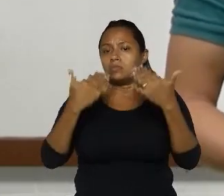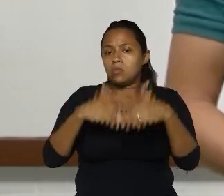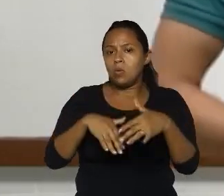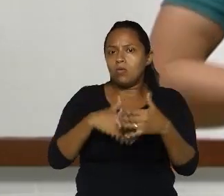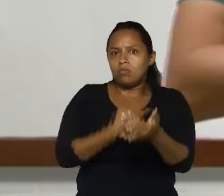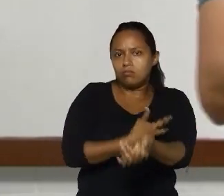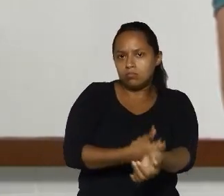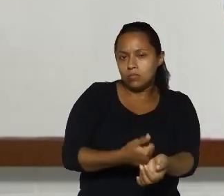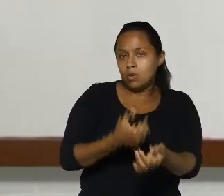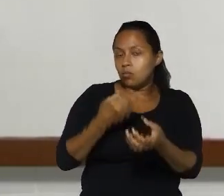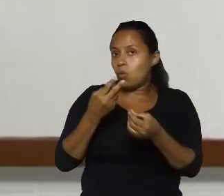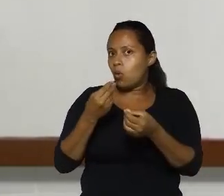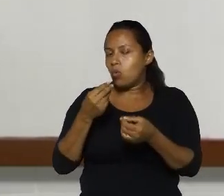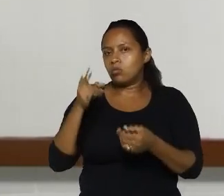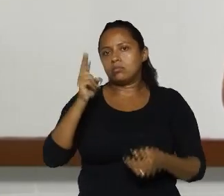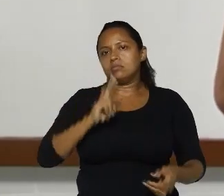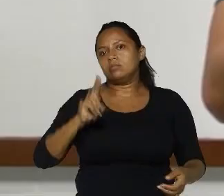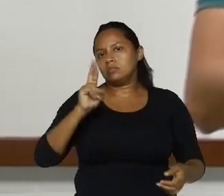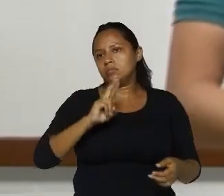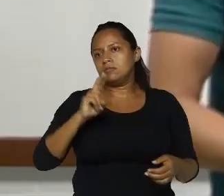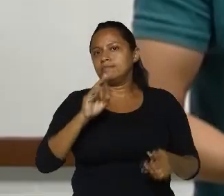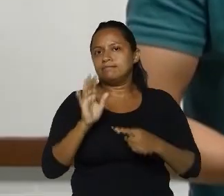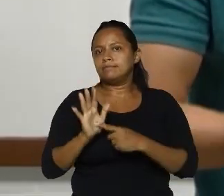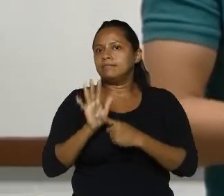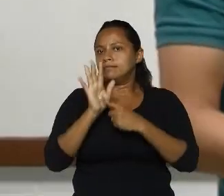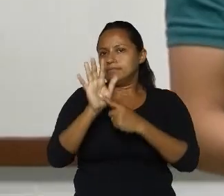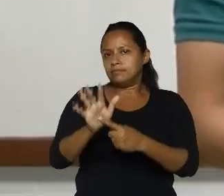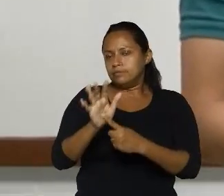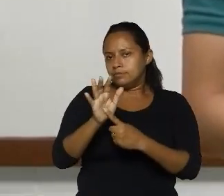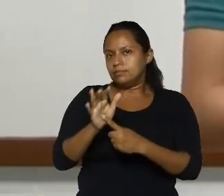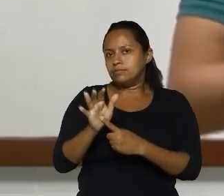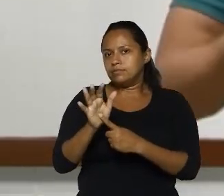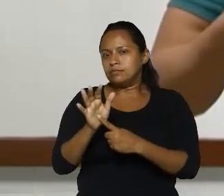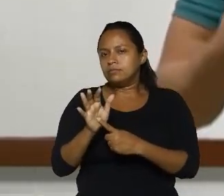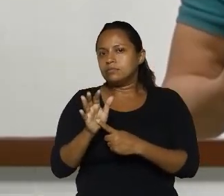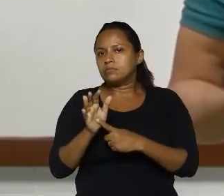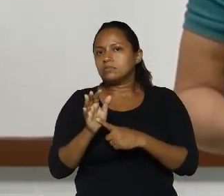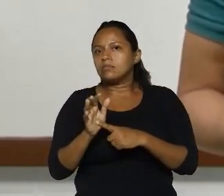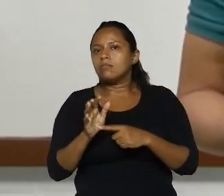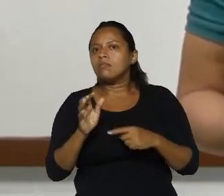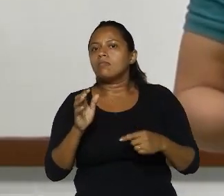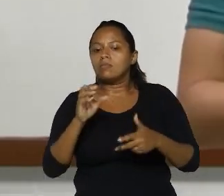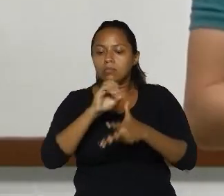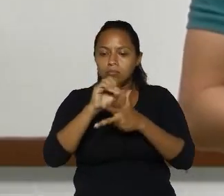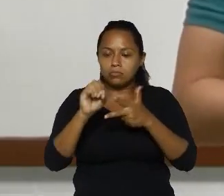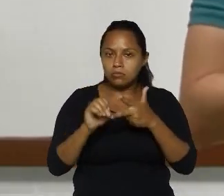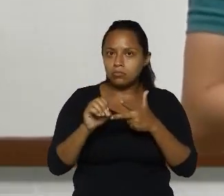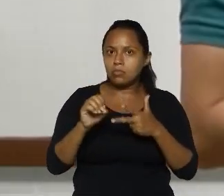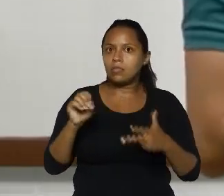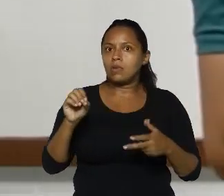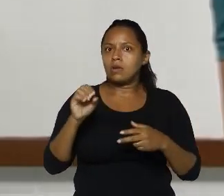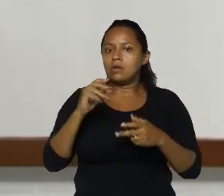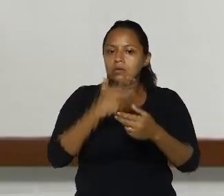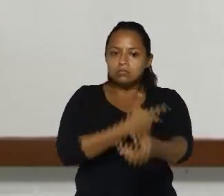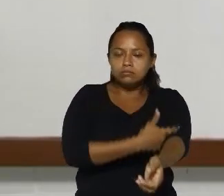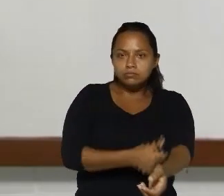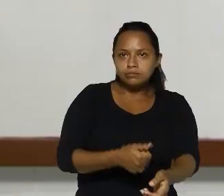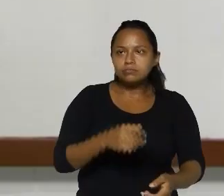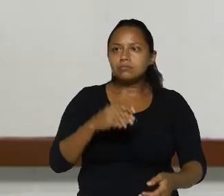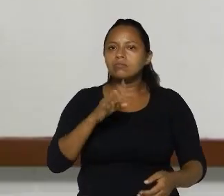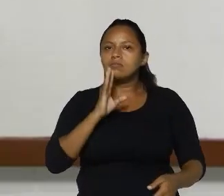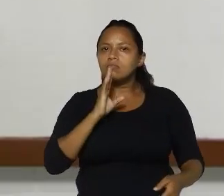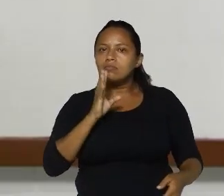hemograma. É muito comum apresentar-se questões utilizando-se o hemograma para que o aluno consiga